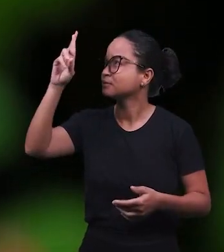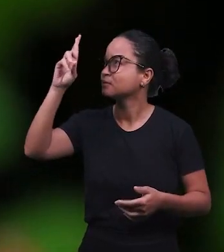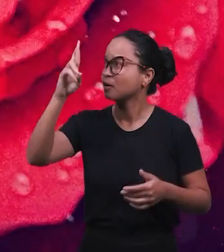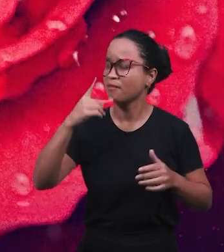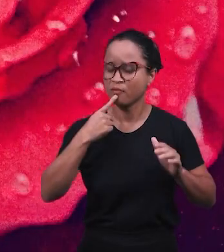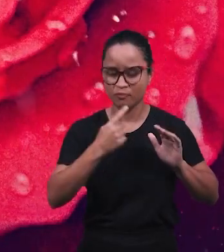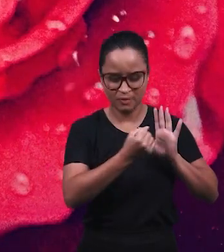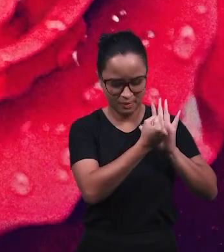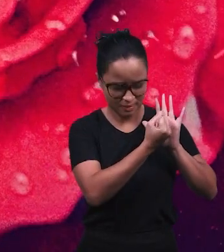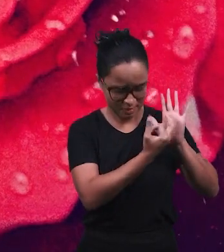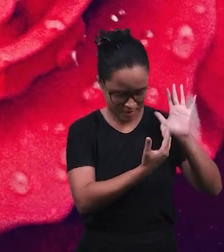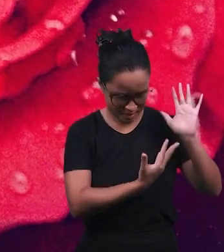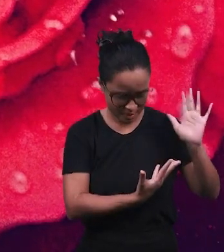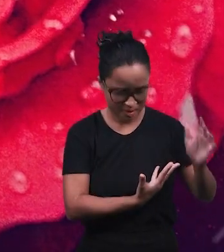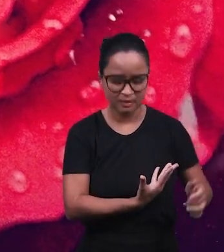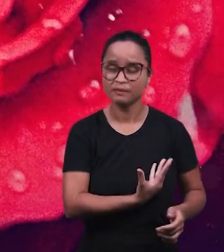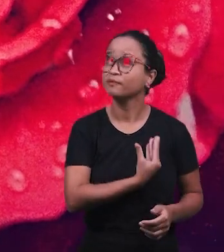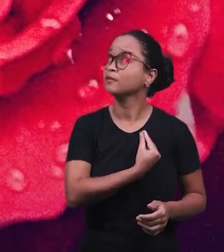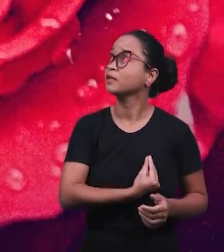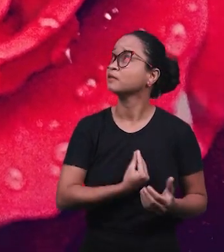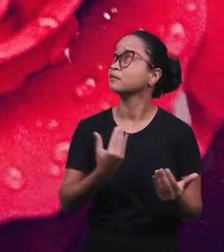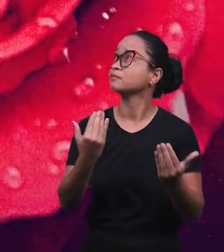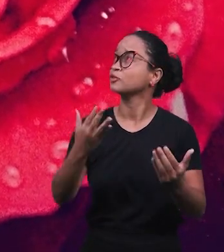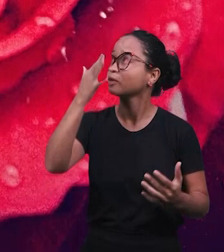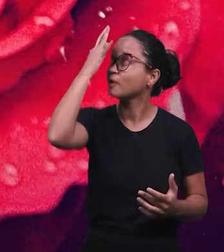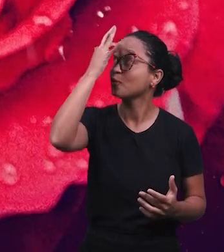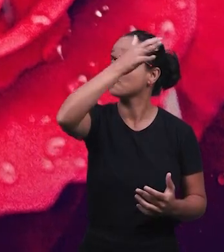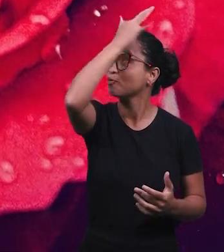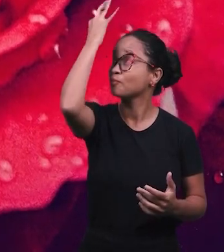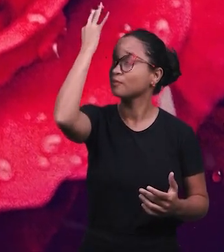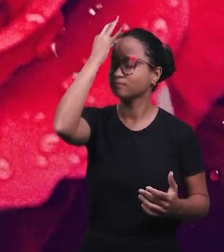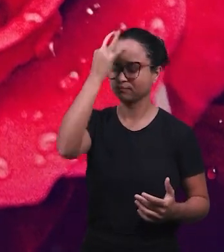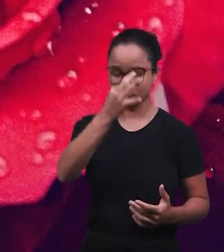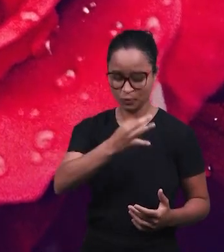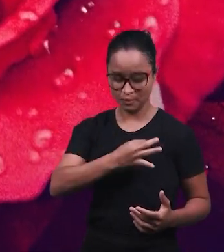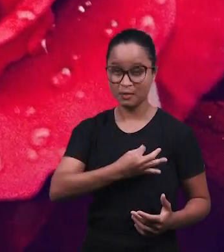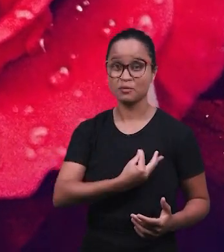põe teu sangue sobre mim,